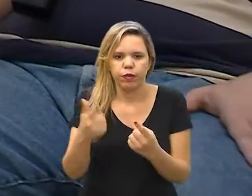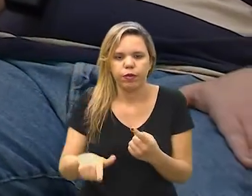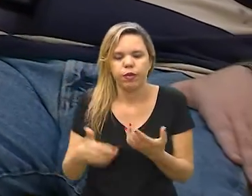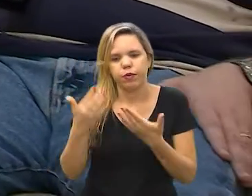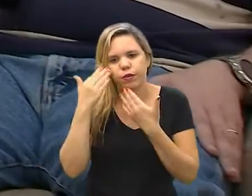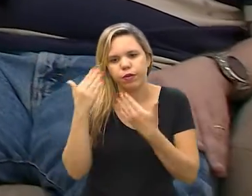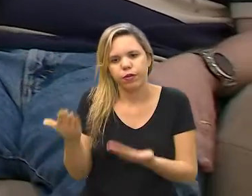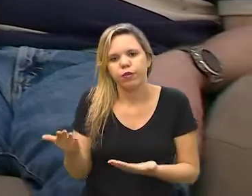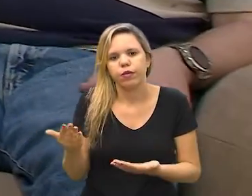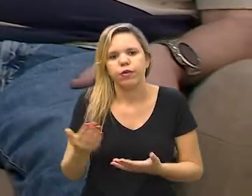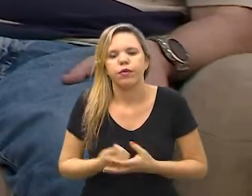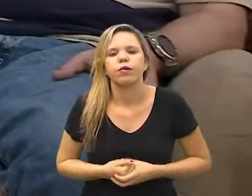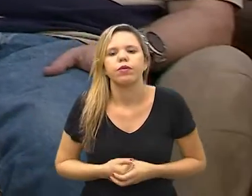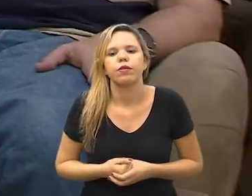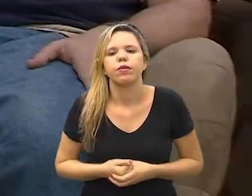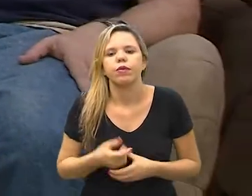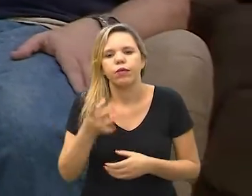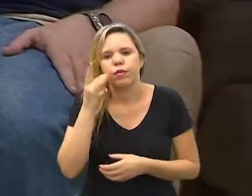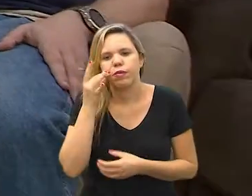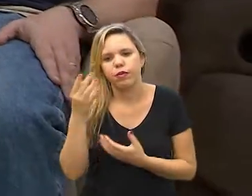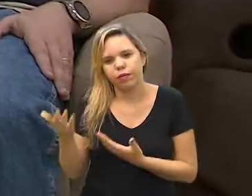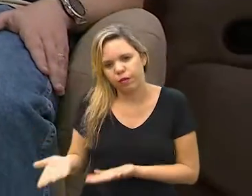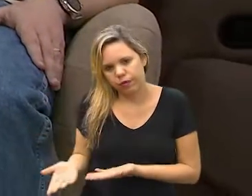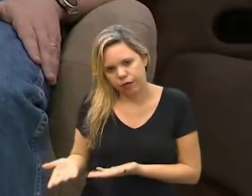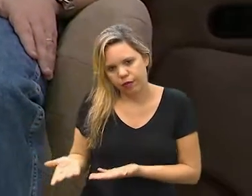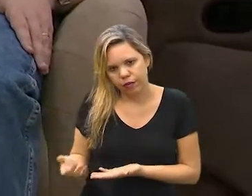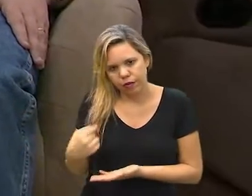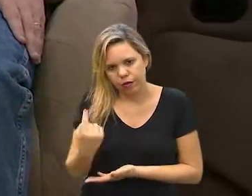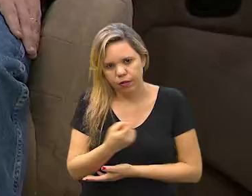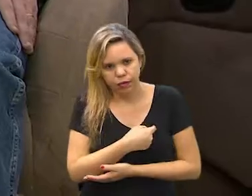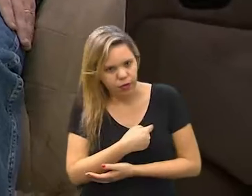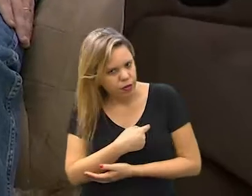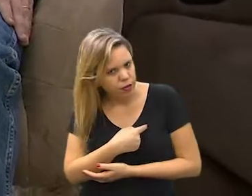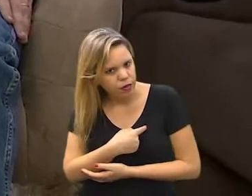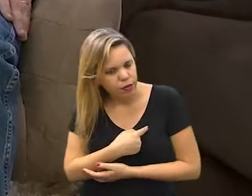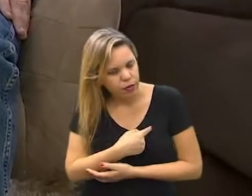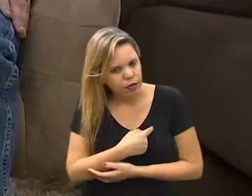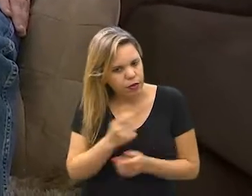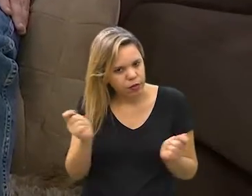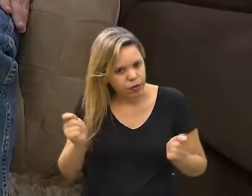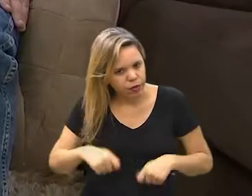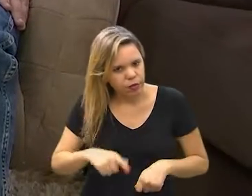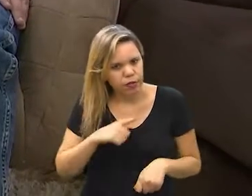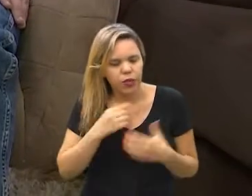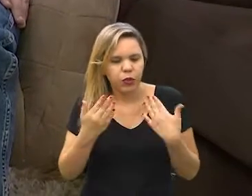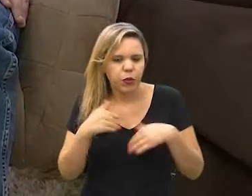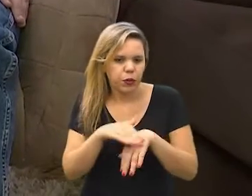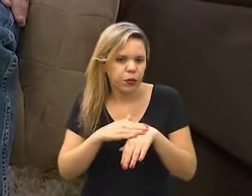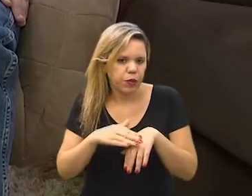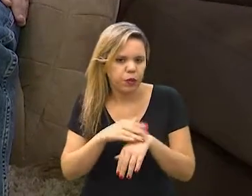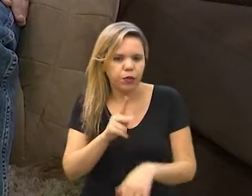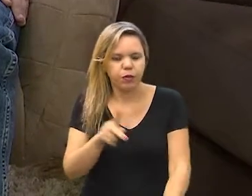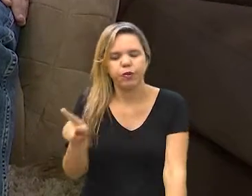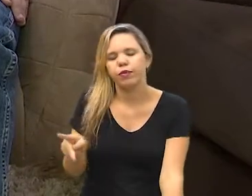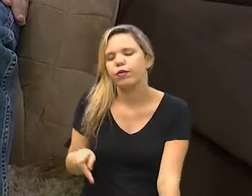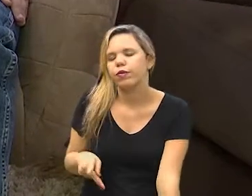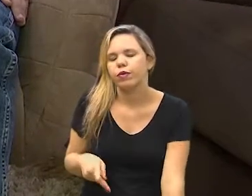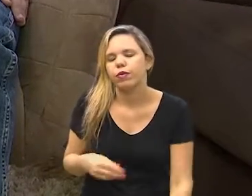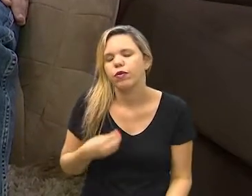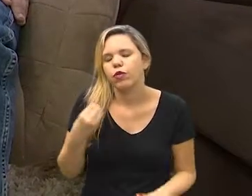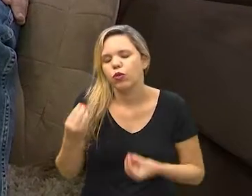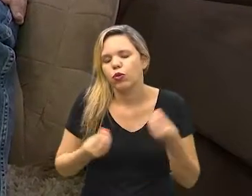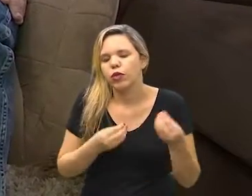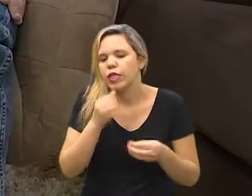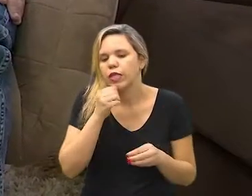vez. Obrigado pela sua presença e por nós podermos ter essa conversa, professor. Como que